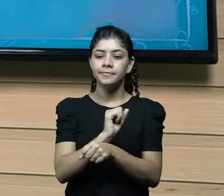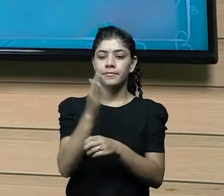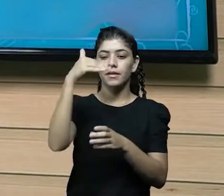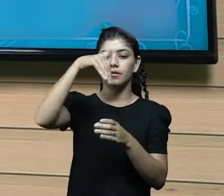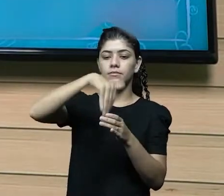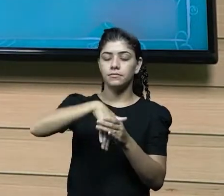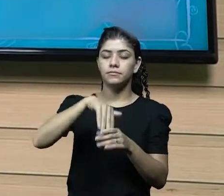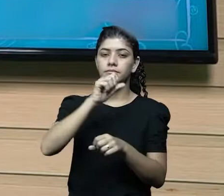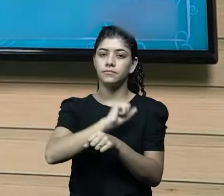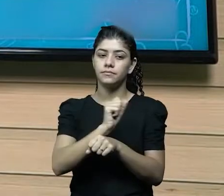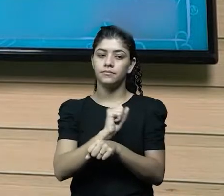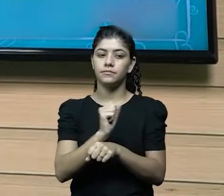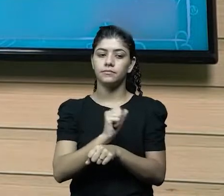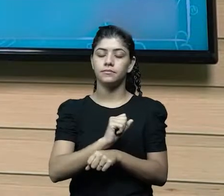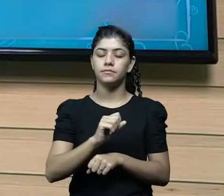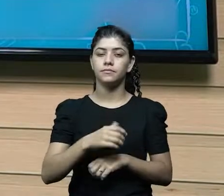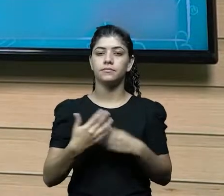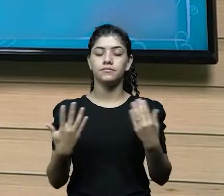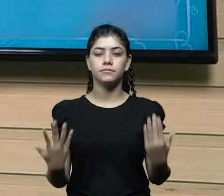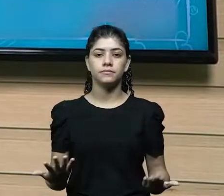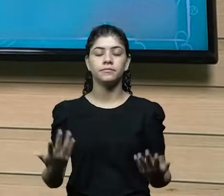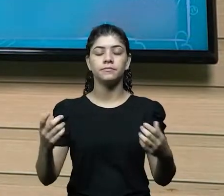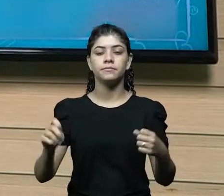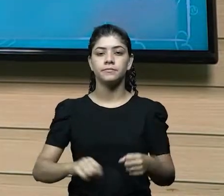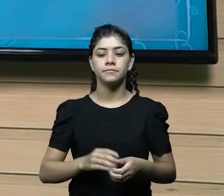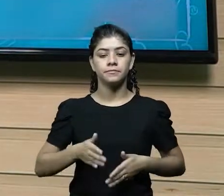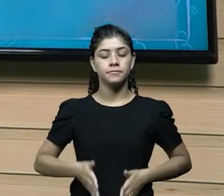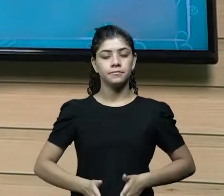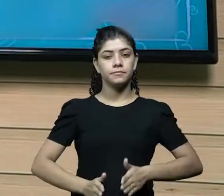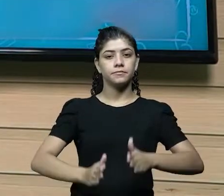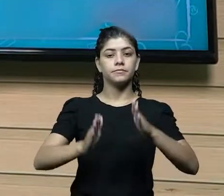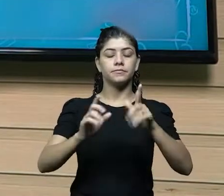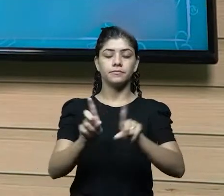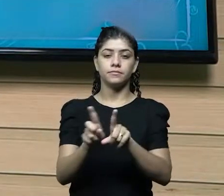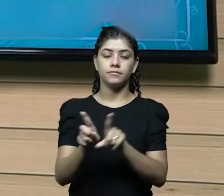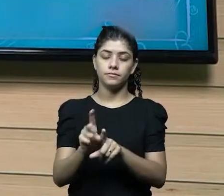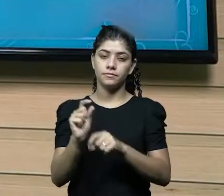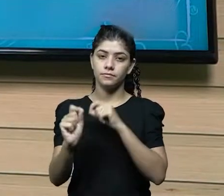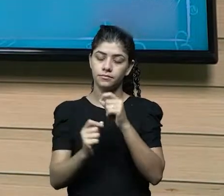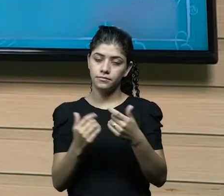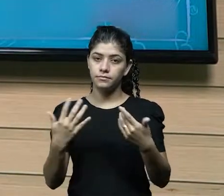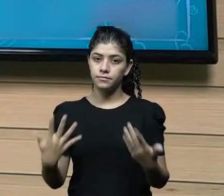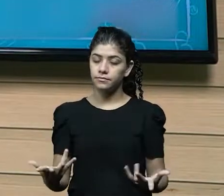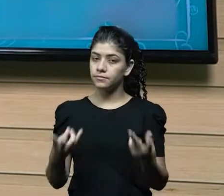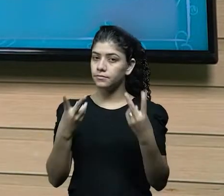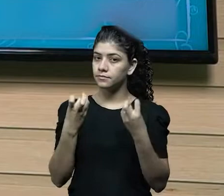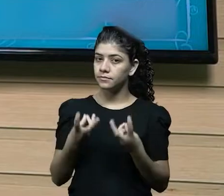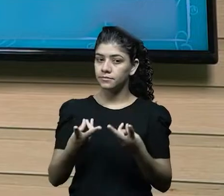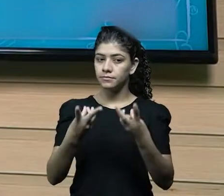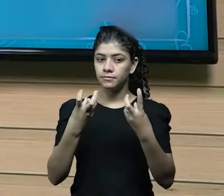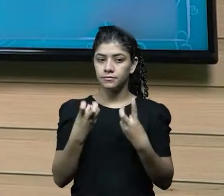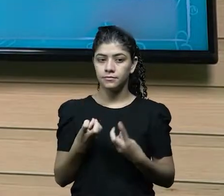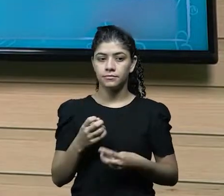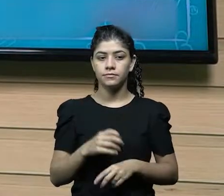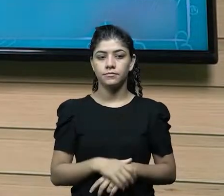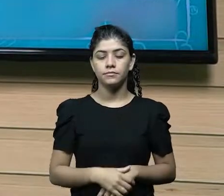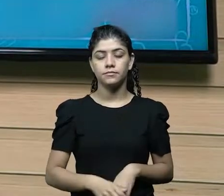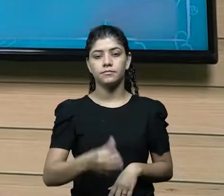está dentro do que está sendo orientado naquela via. Então também é uma forma. Você observa na placa se é 60, se